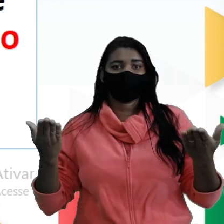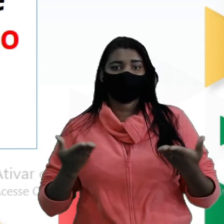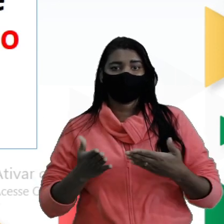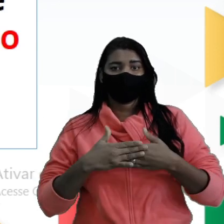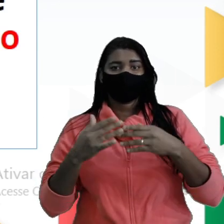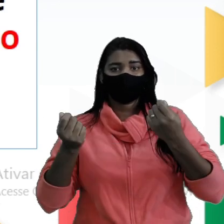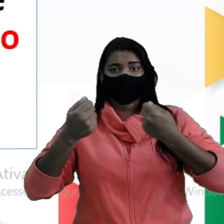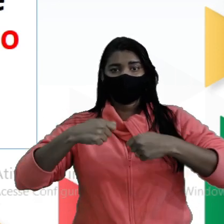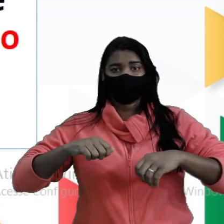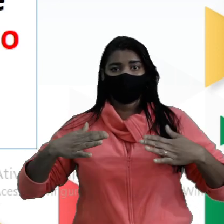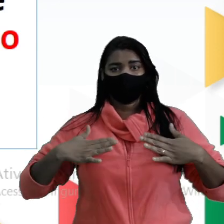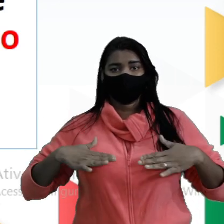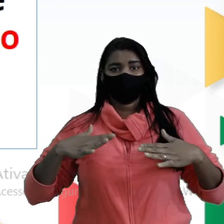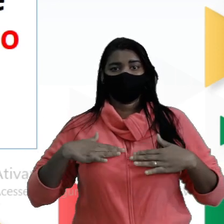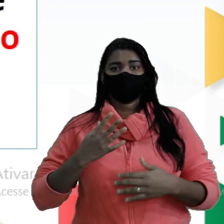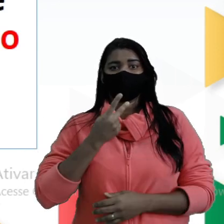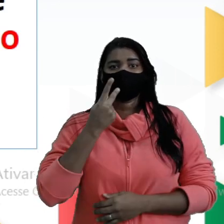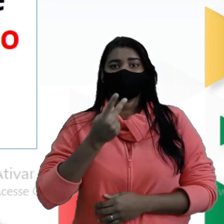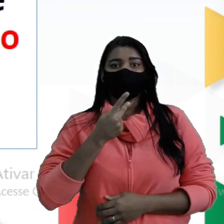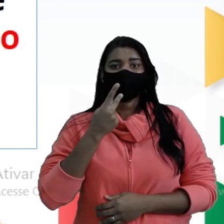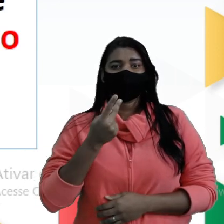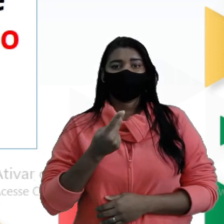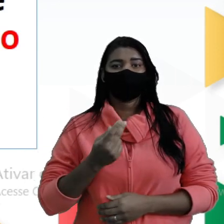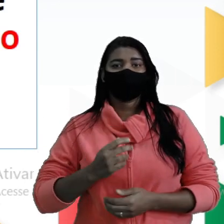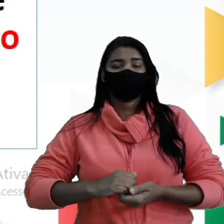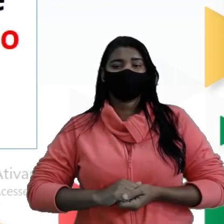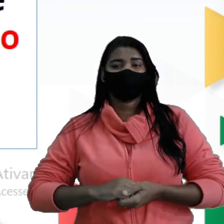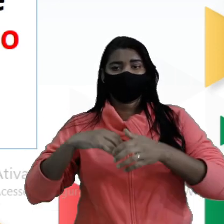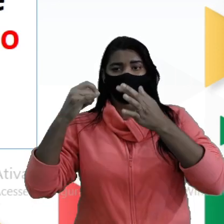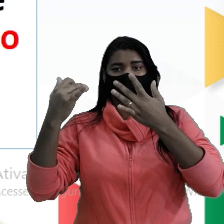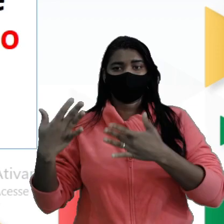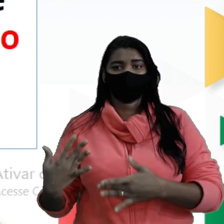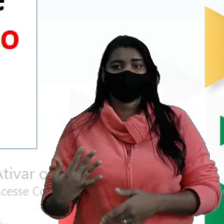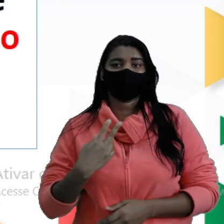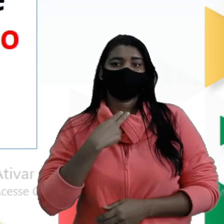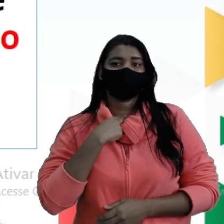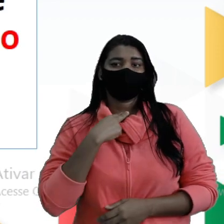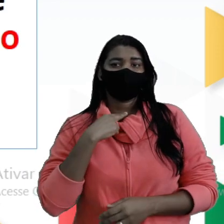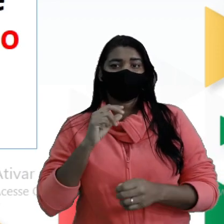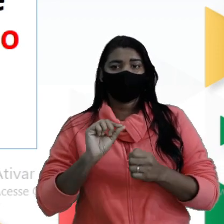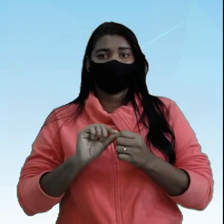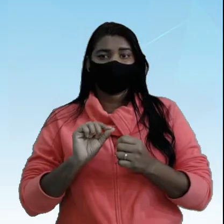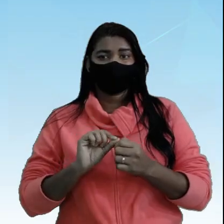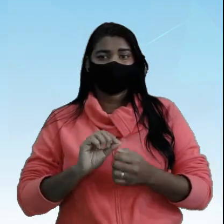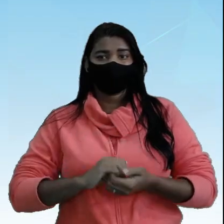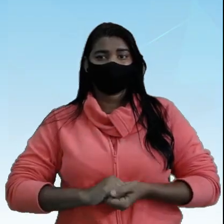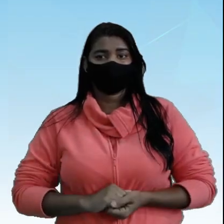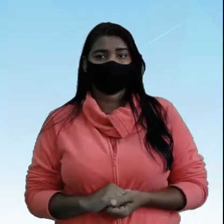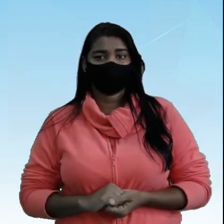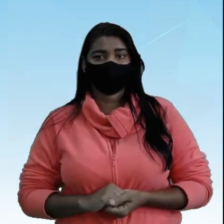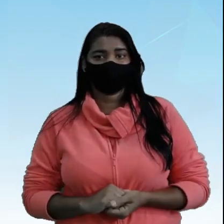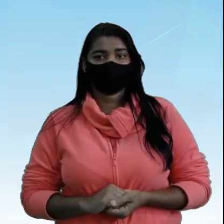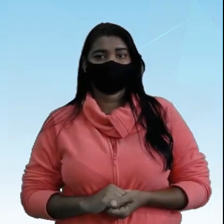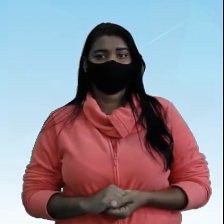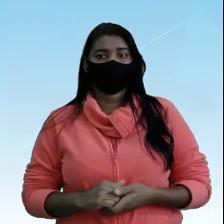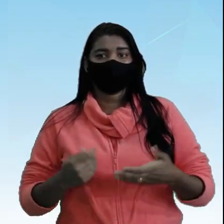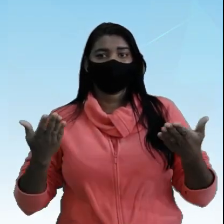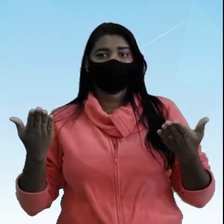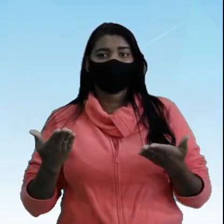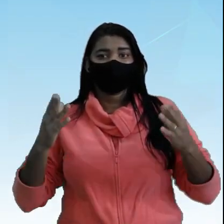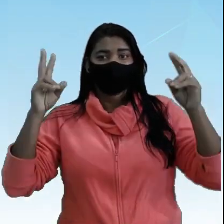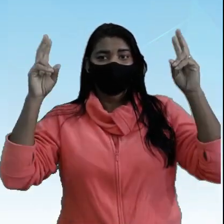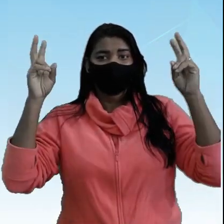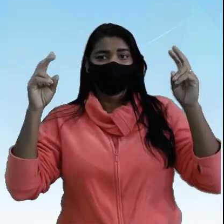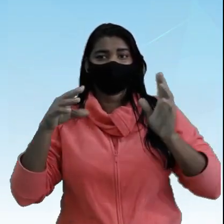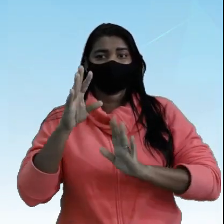de acalmar sua voz interna no que diz: eu não posso fazer isso. Então, vamos lá. Esse texto,